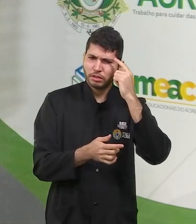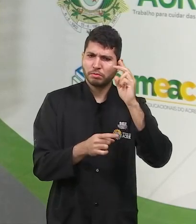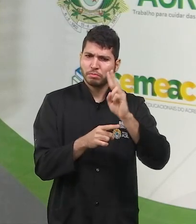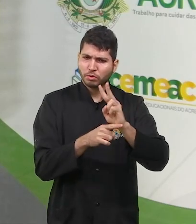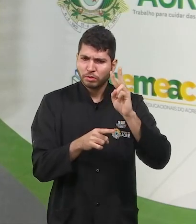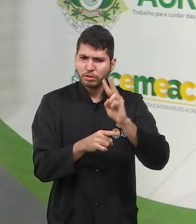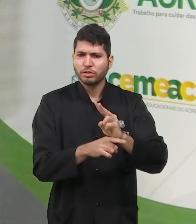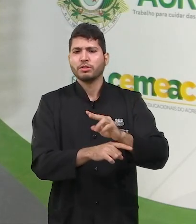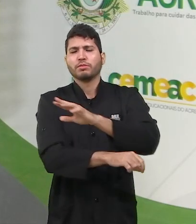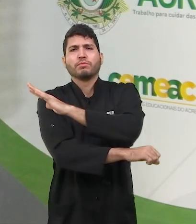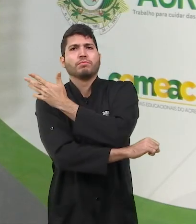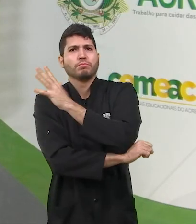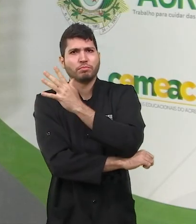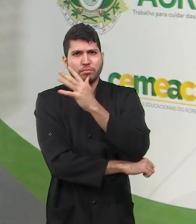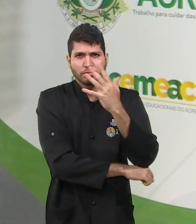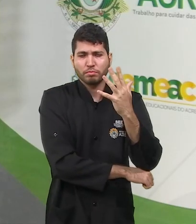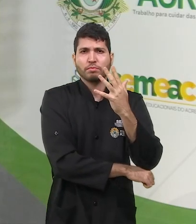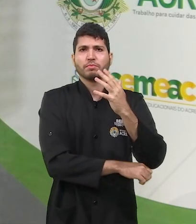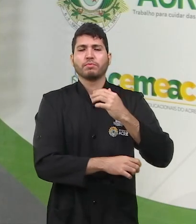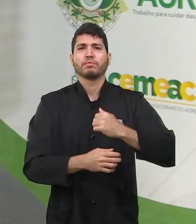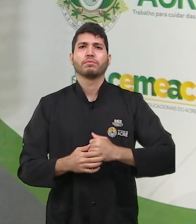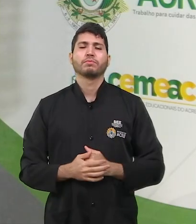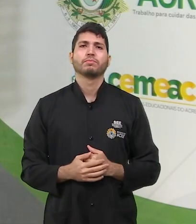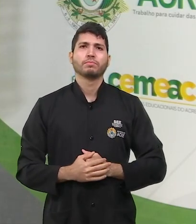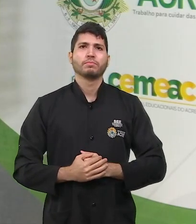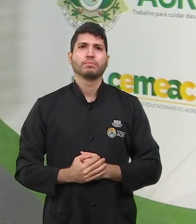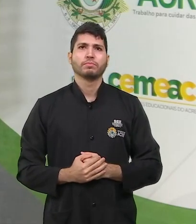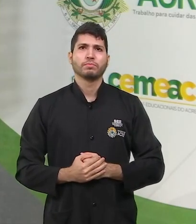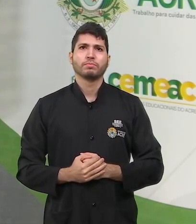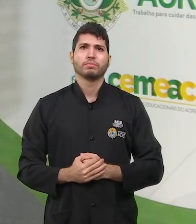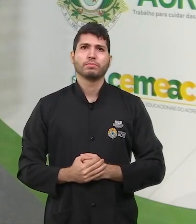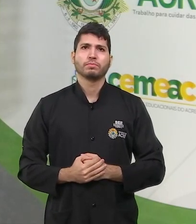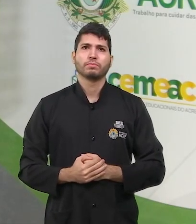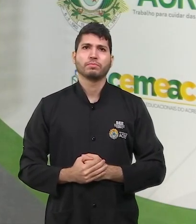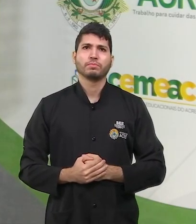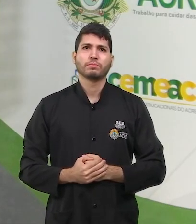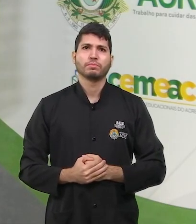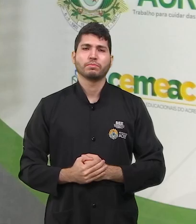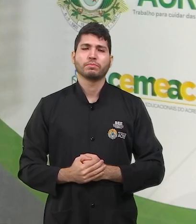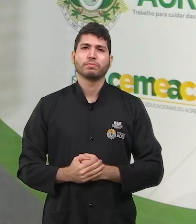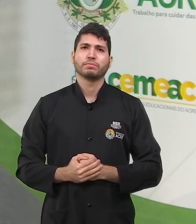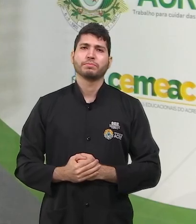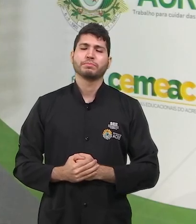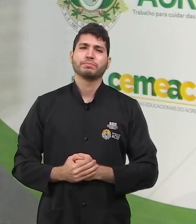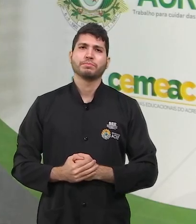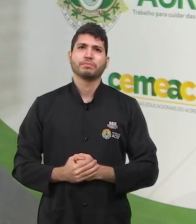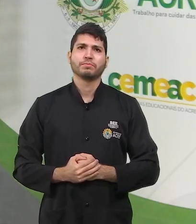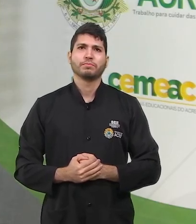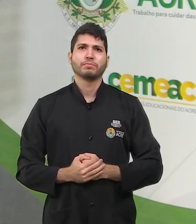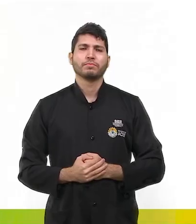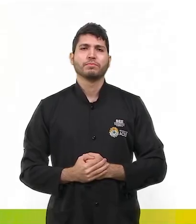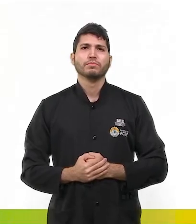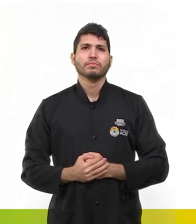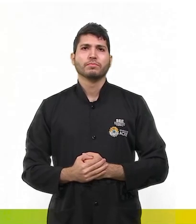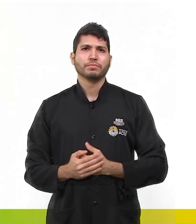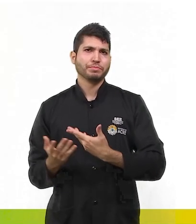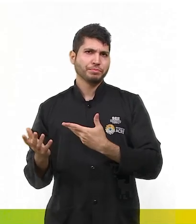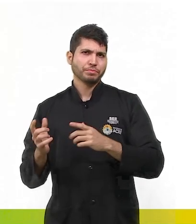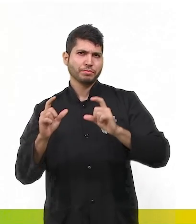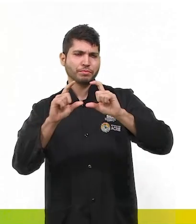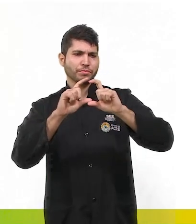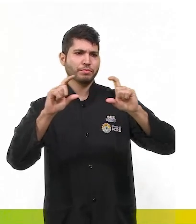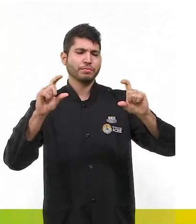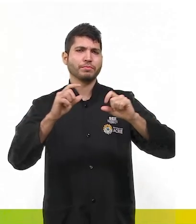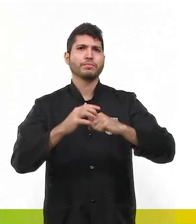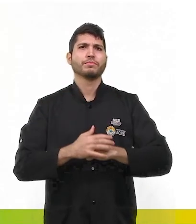a alternativa E está incorreta. Quero aqui trazer um comentário junto com vocês, destacado na tela. A